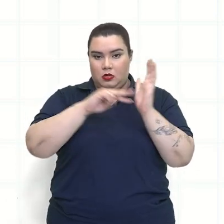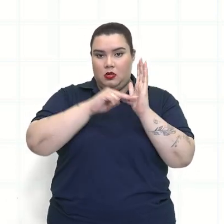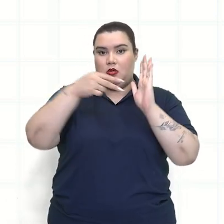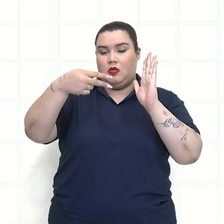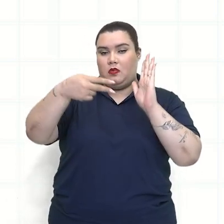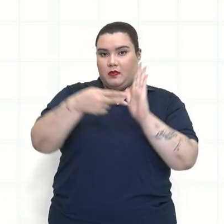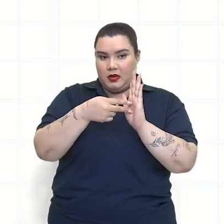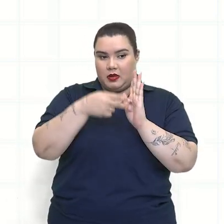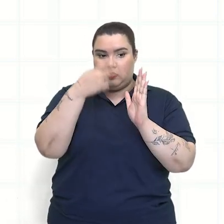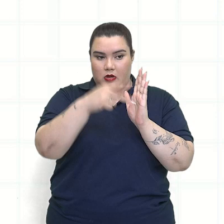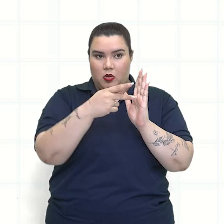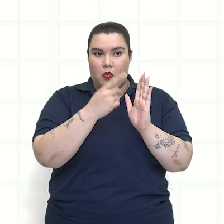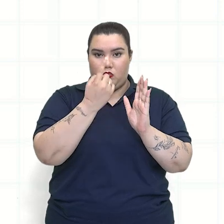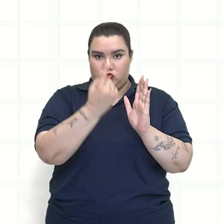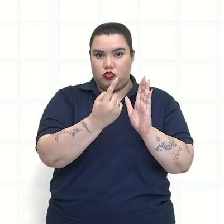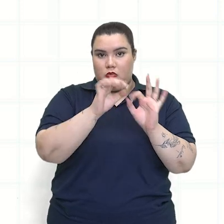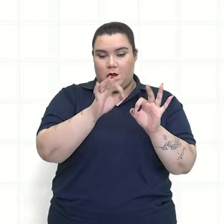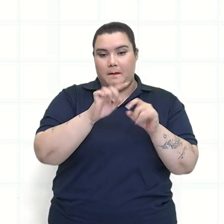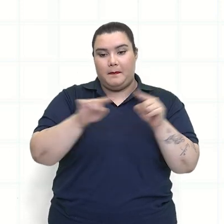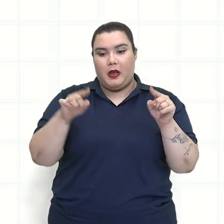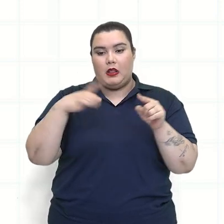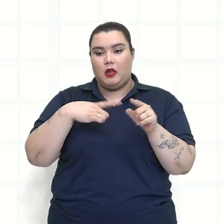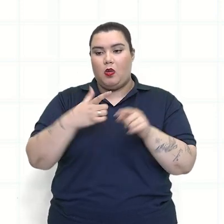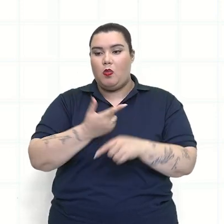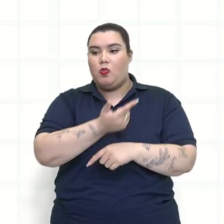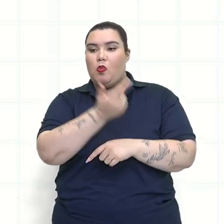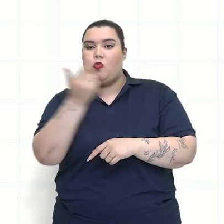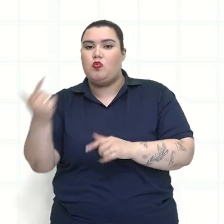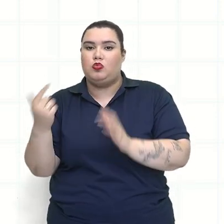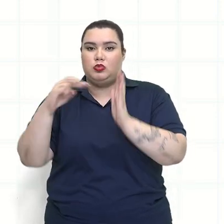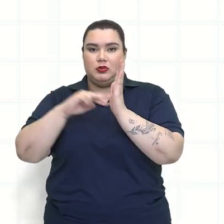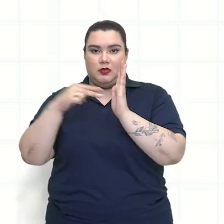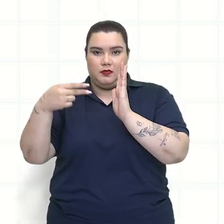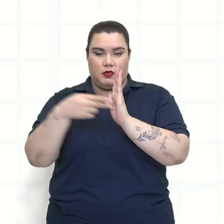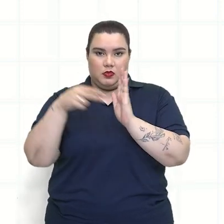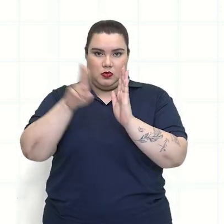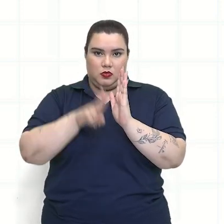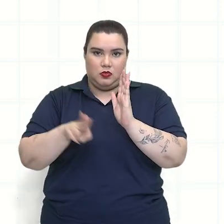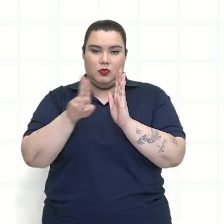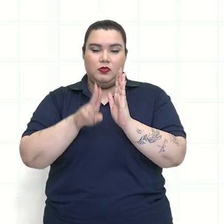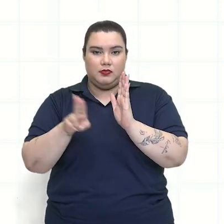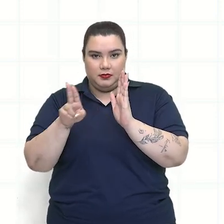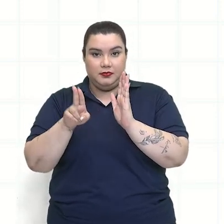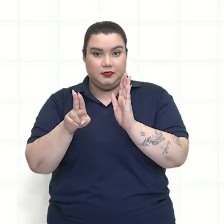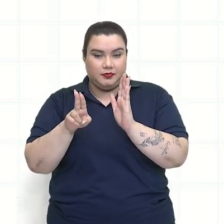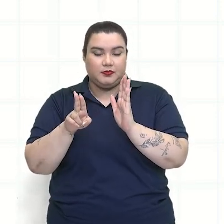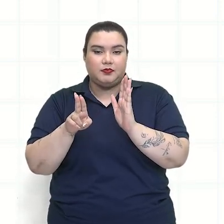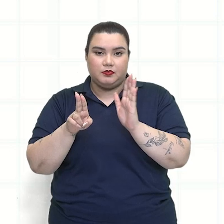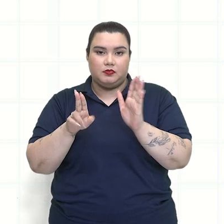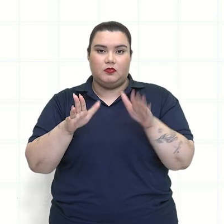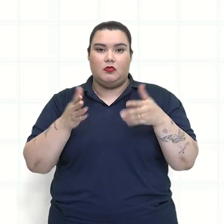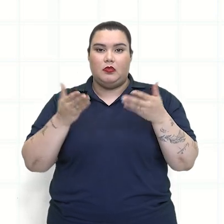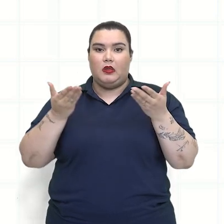sentido usual, que é relacionado à cegueira de não enxergar de